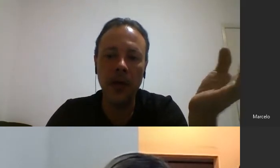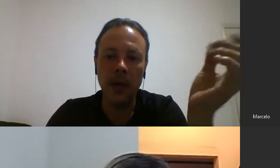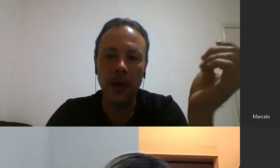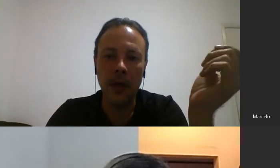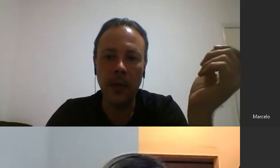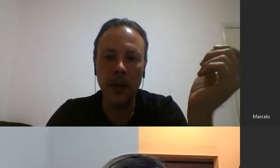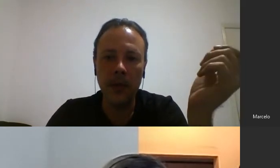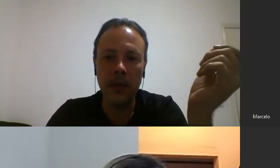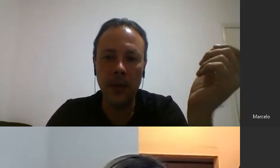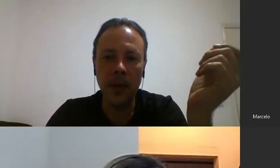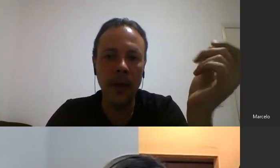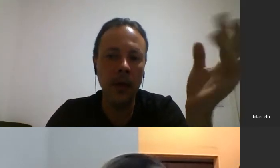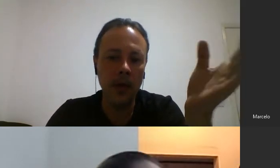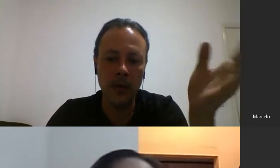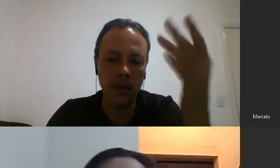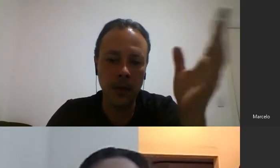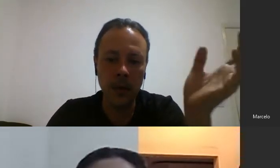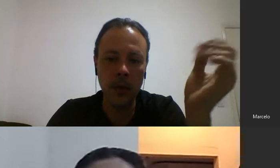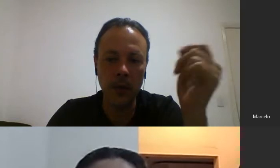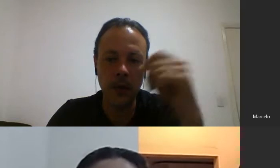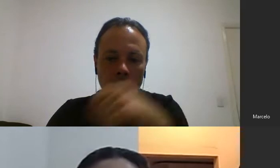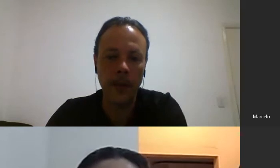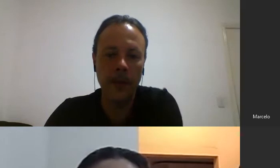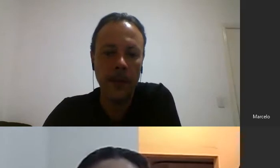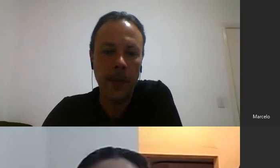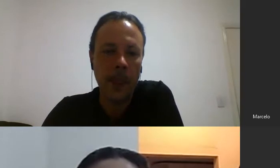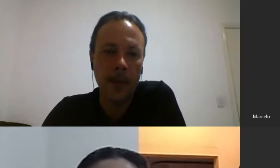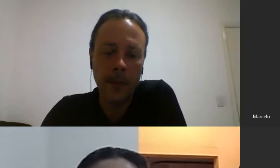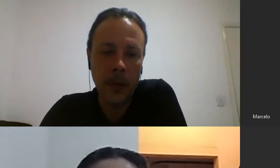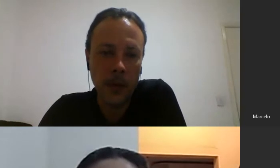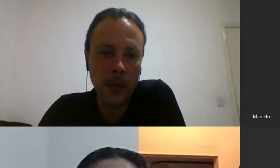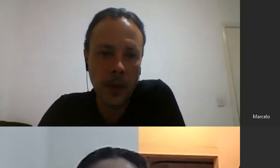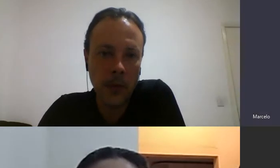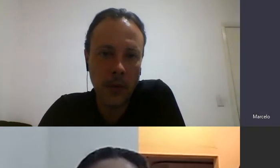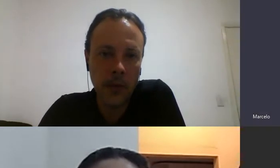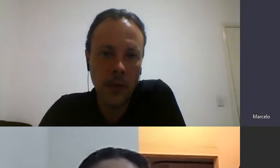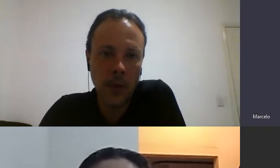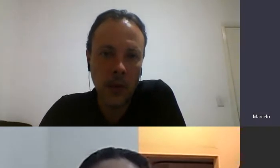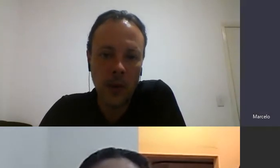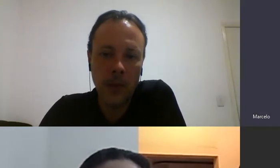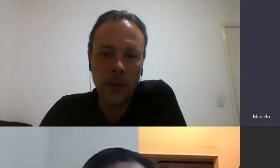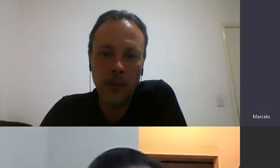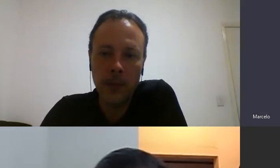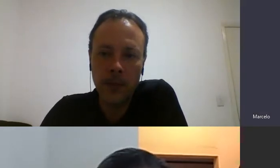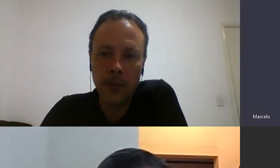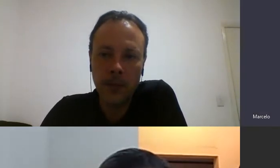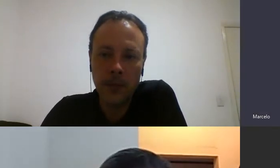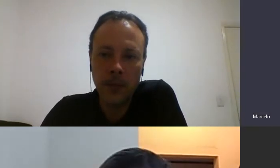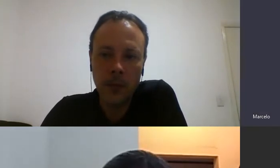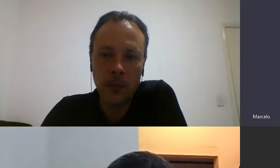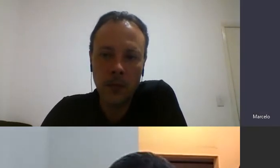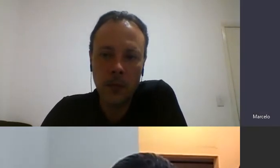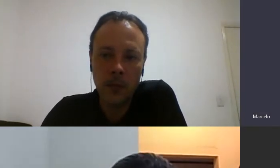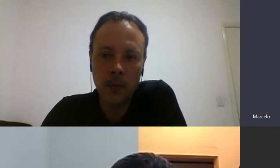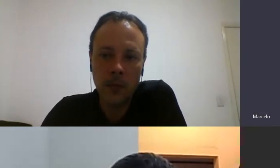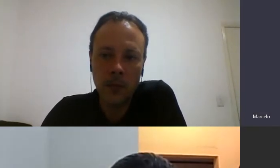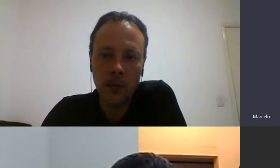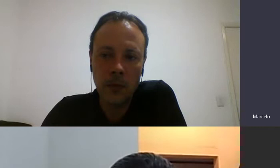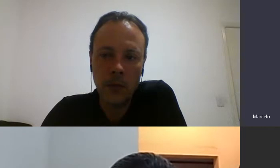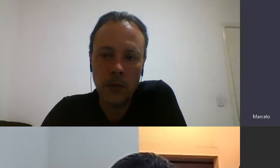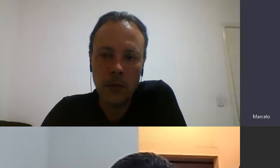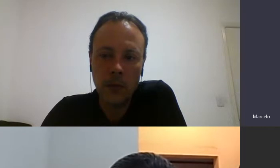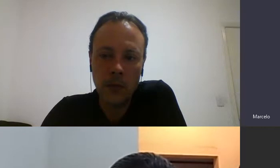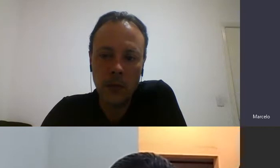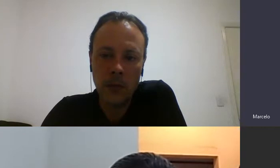gente fazer aí uma revisão bem legal, bem tranquilo, tá? Dentro do que a gente viu. Eu não sei qual que é o